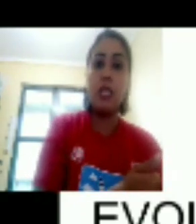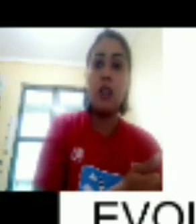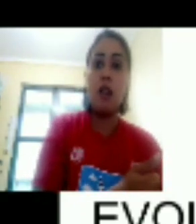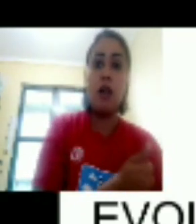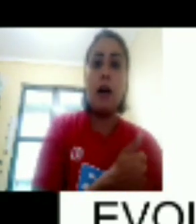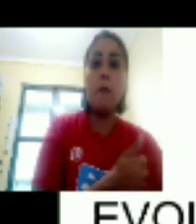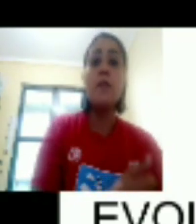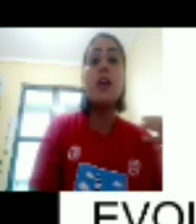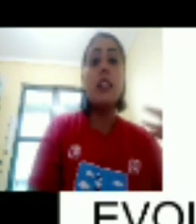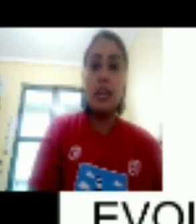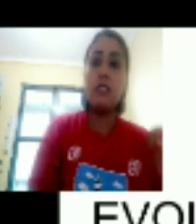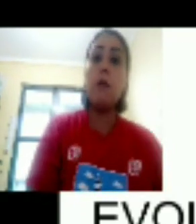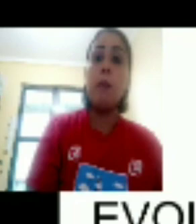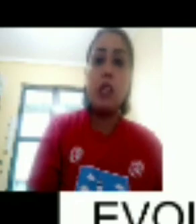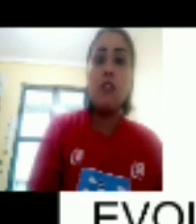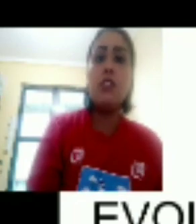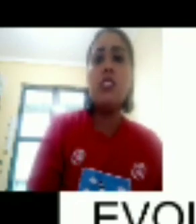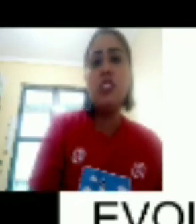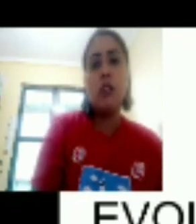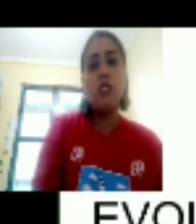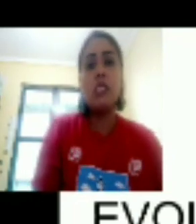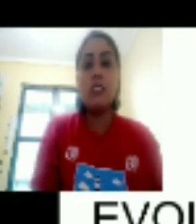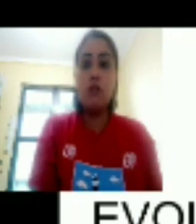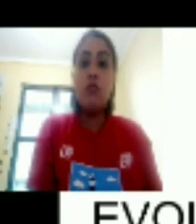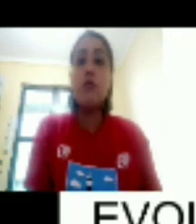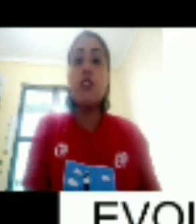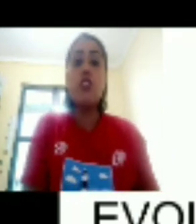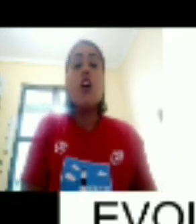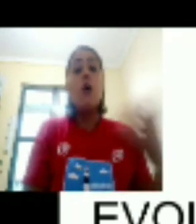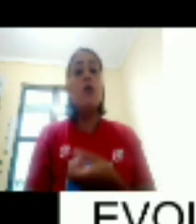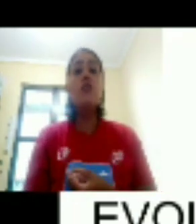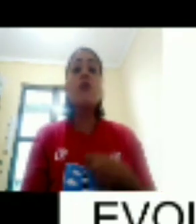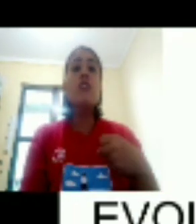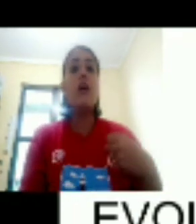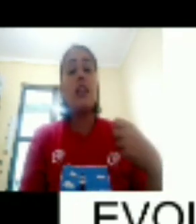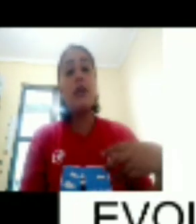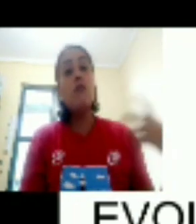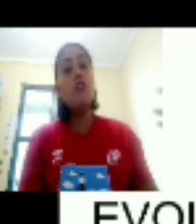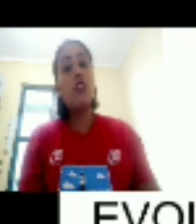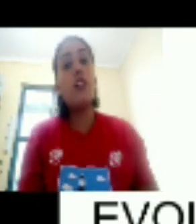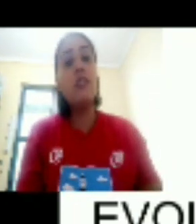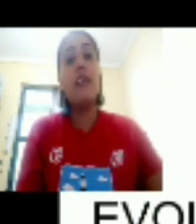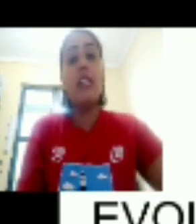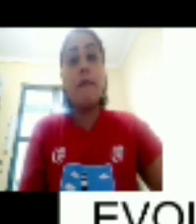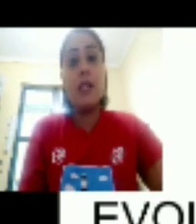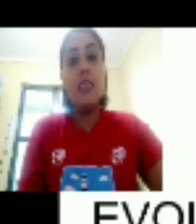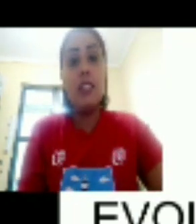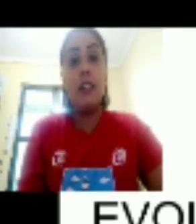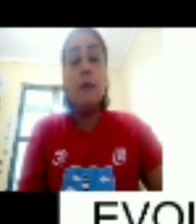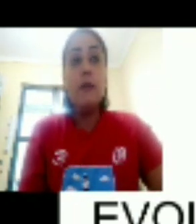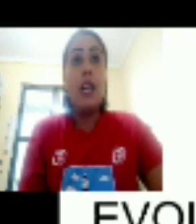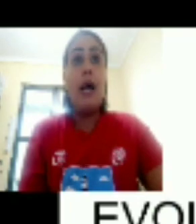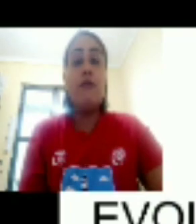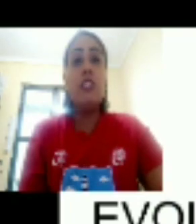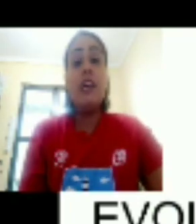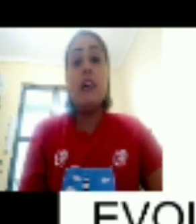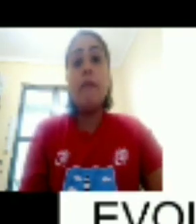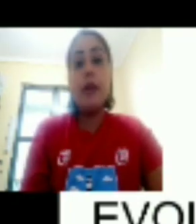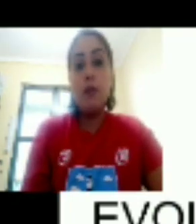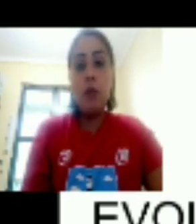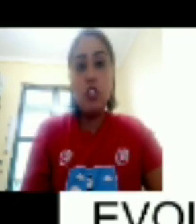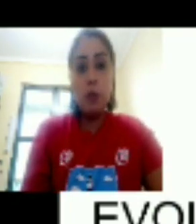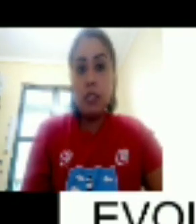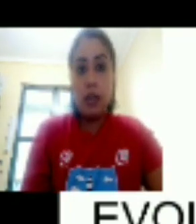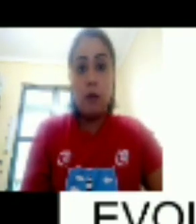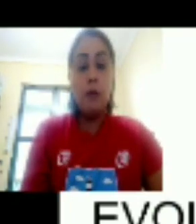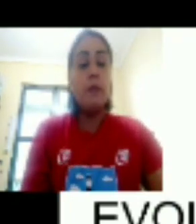para comer naquele local. Nesse momento, você está utilizando o SUS. O SUS, ele não só se limita a você ir